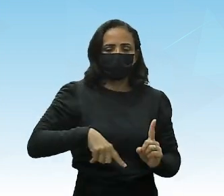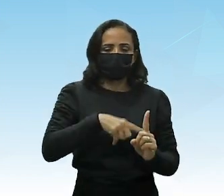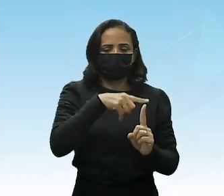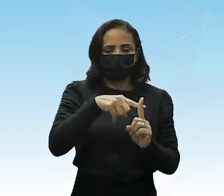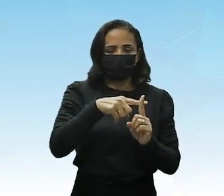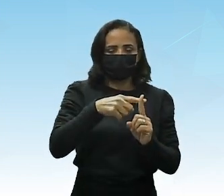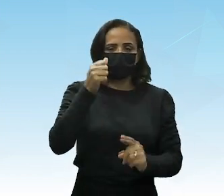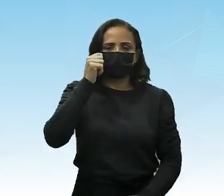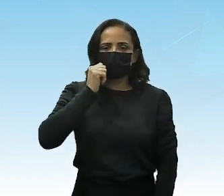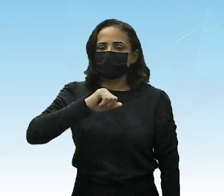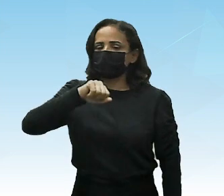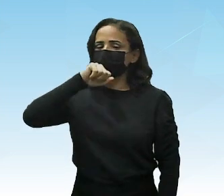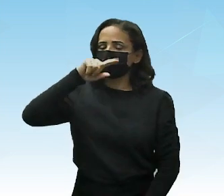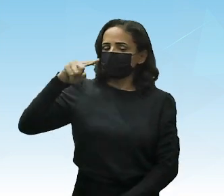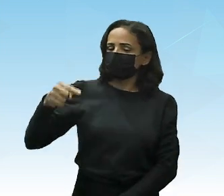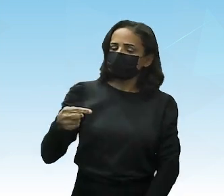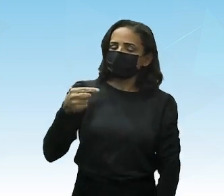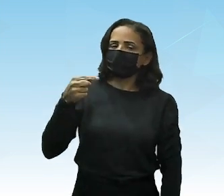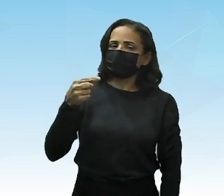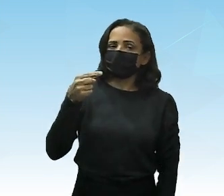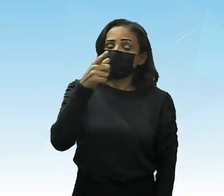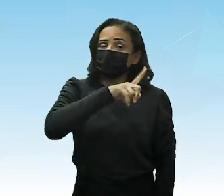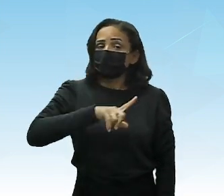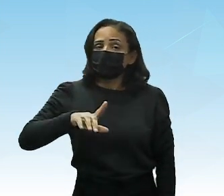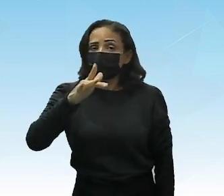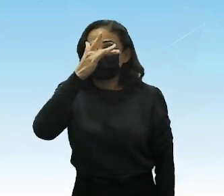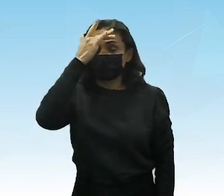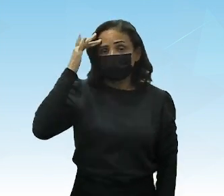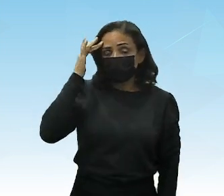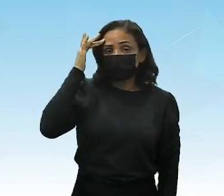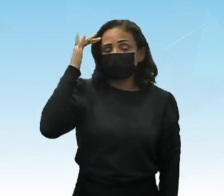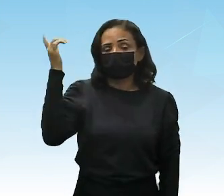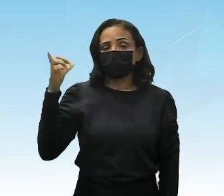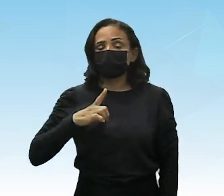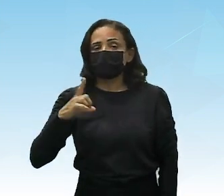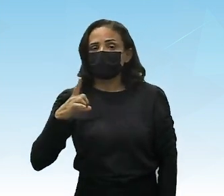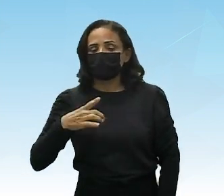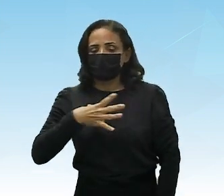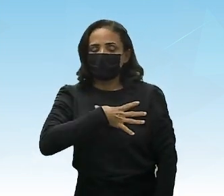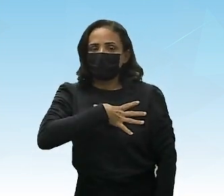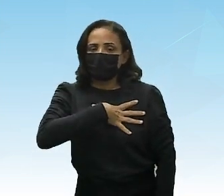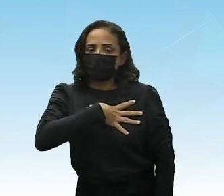Para você ter um filho, para você ter um indivíduo com essa doença, a mãe tem que ser